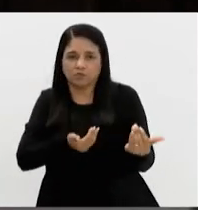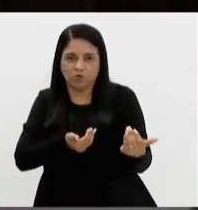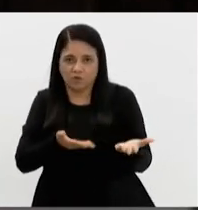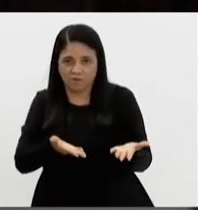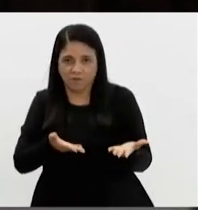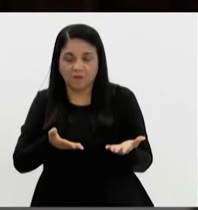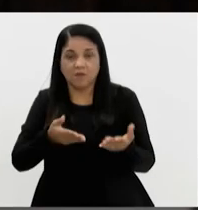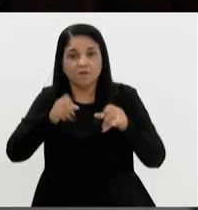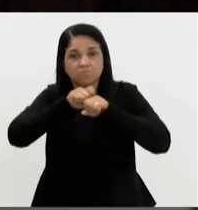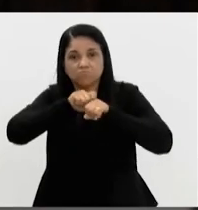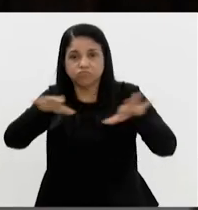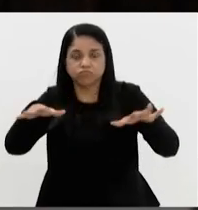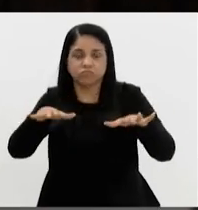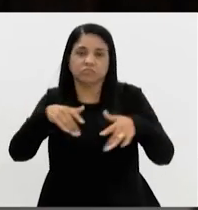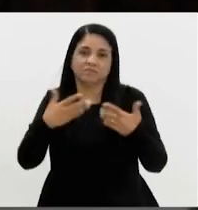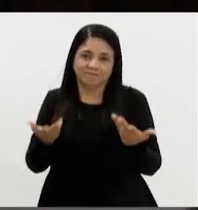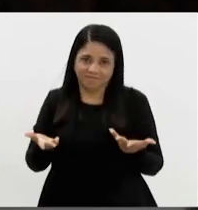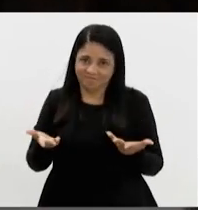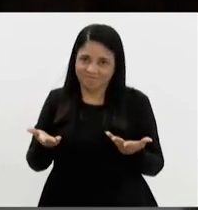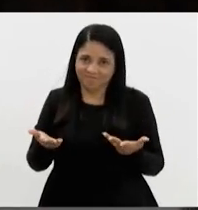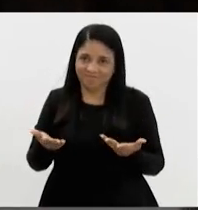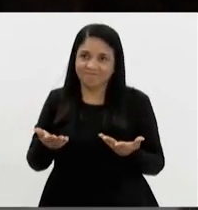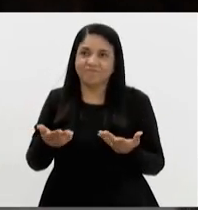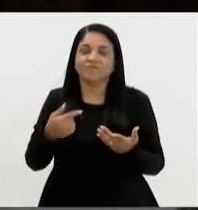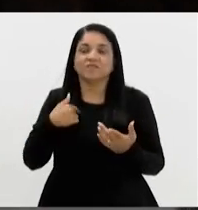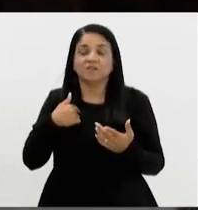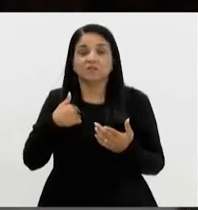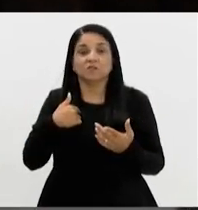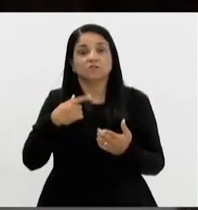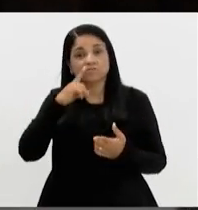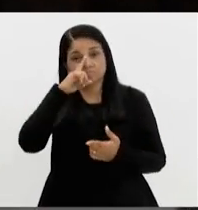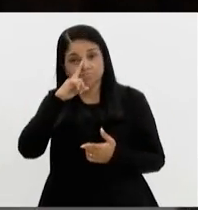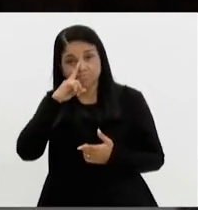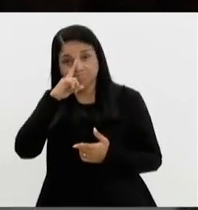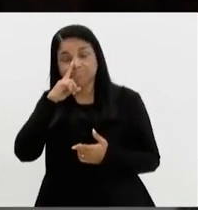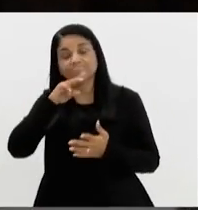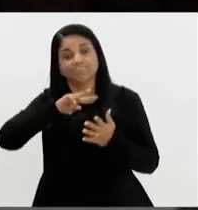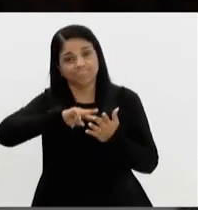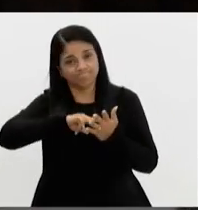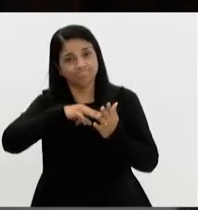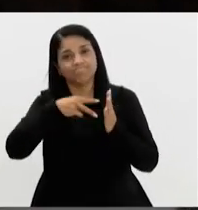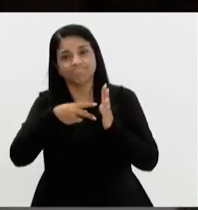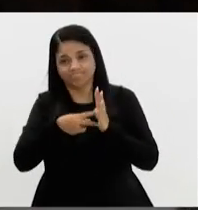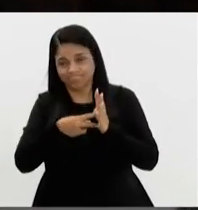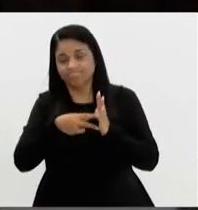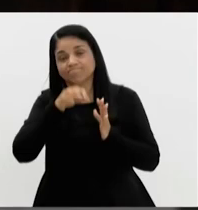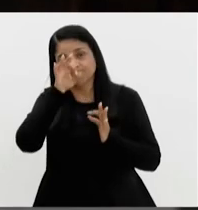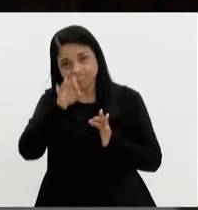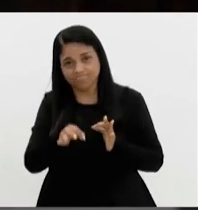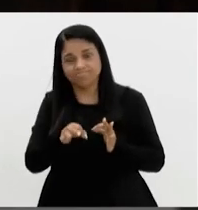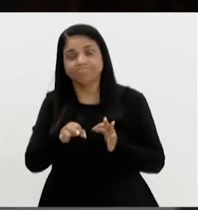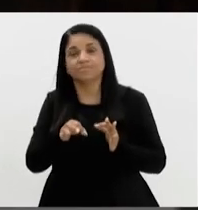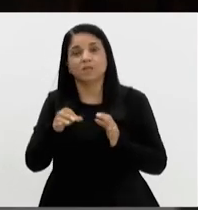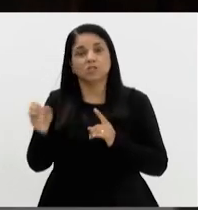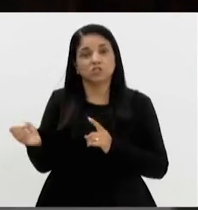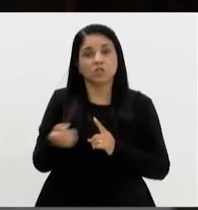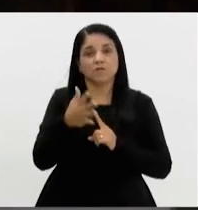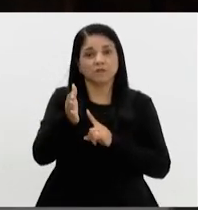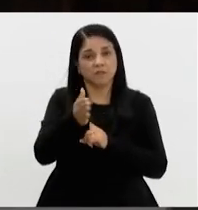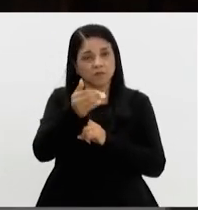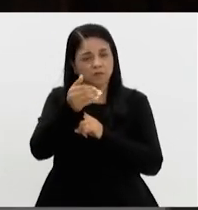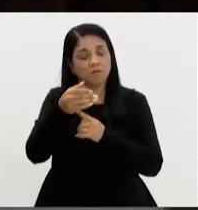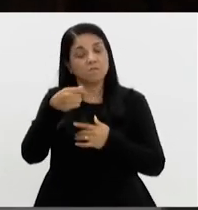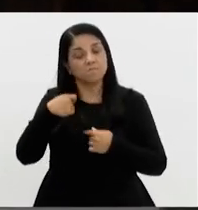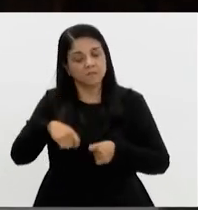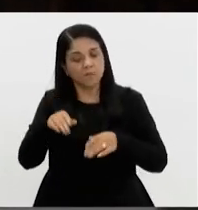disseminada automaticamente então estamos diante de um risco significativo promovido por essas novas tecnologias e ao meu ver com muita